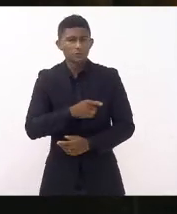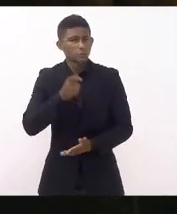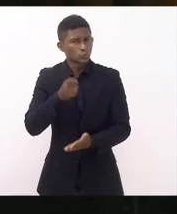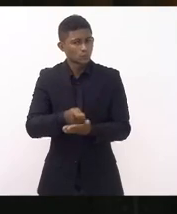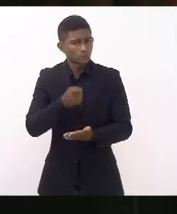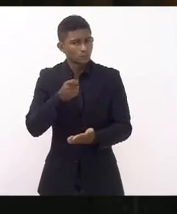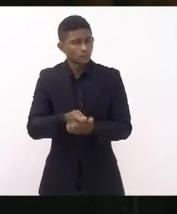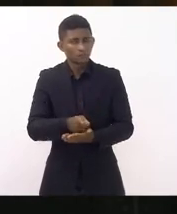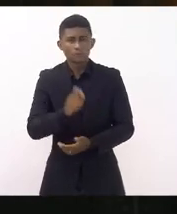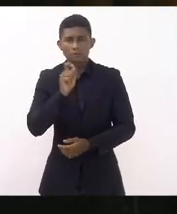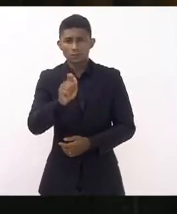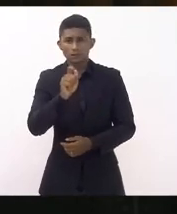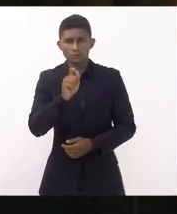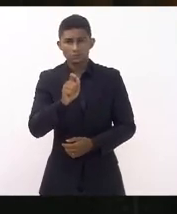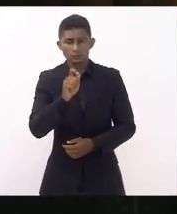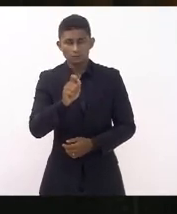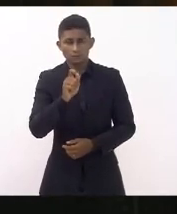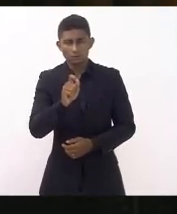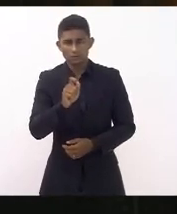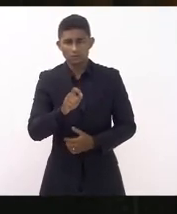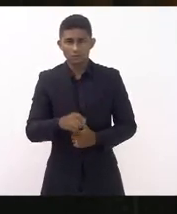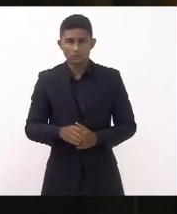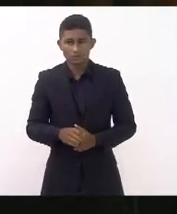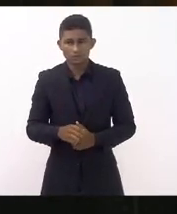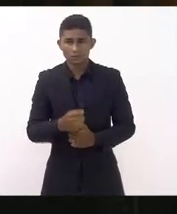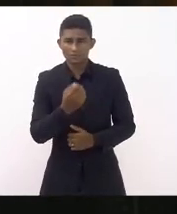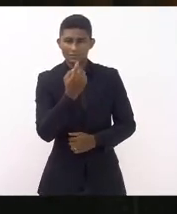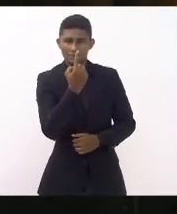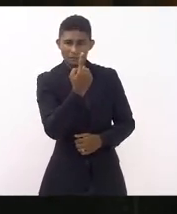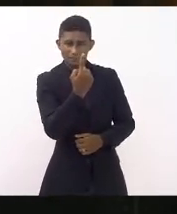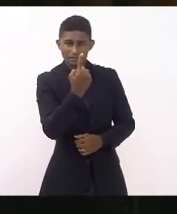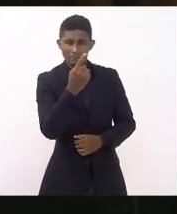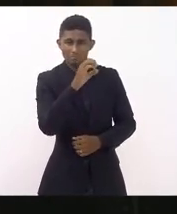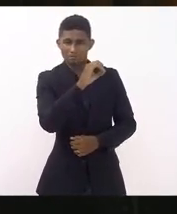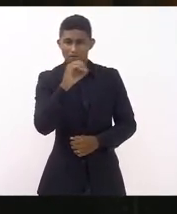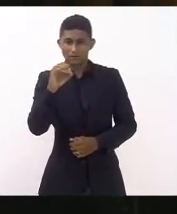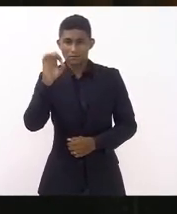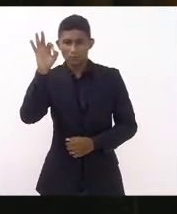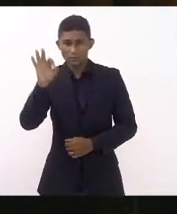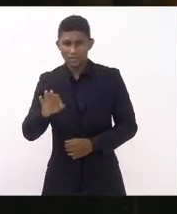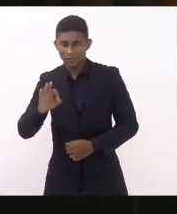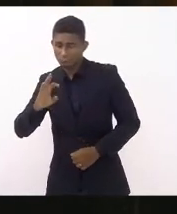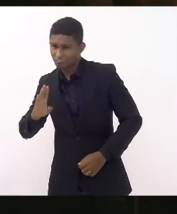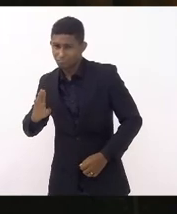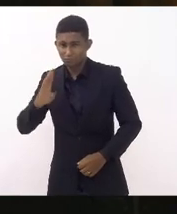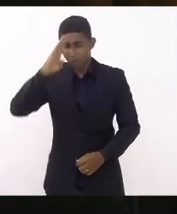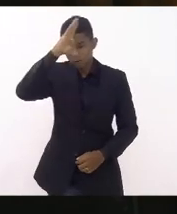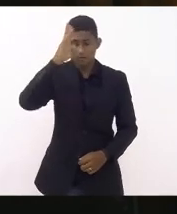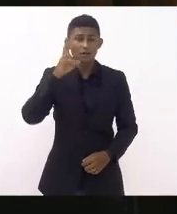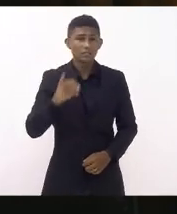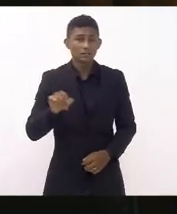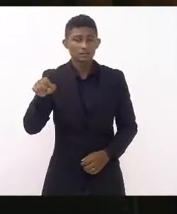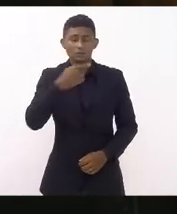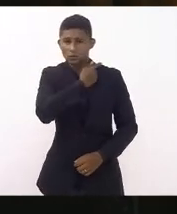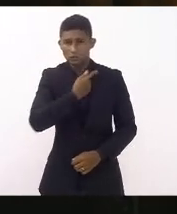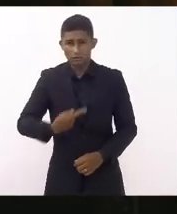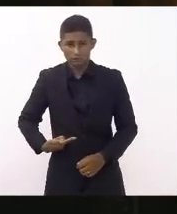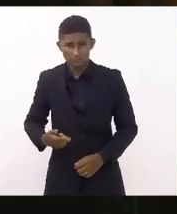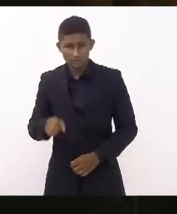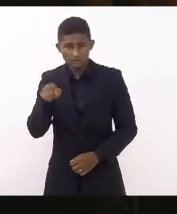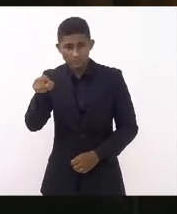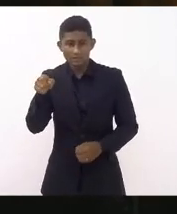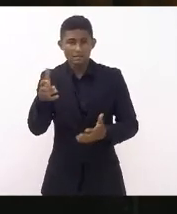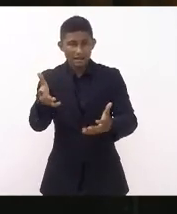100%, 100 não, 1000% Bolsonaro. Se o governador quer atrair